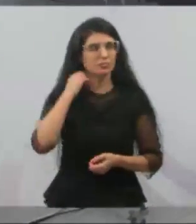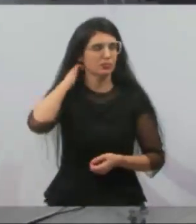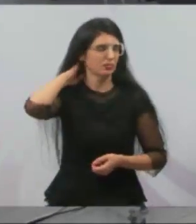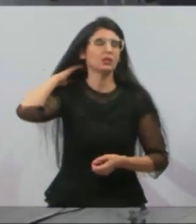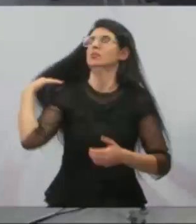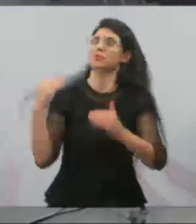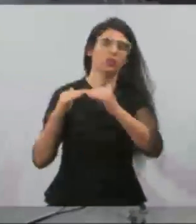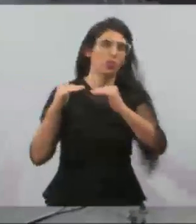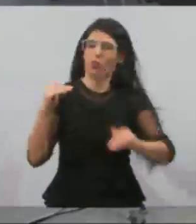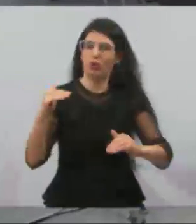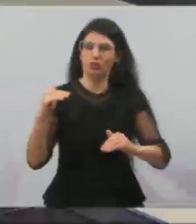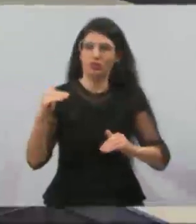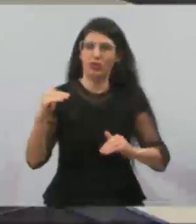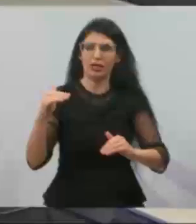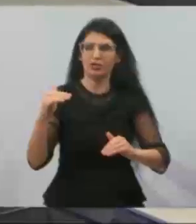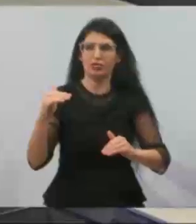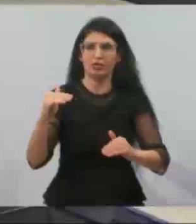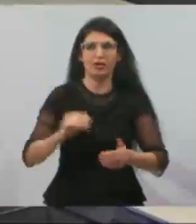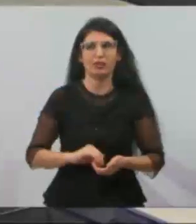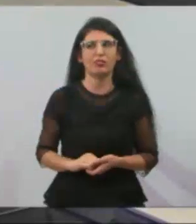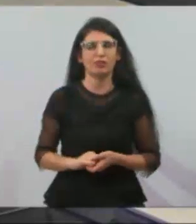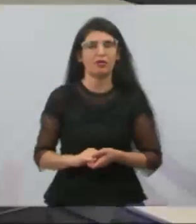Contrário.